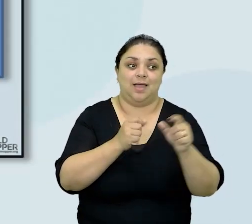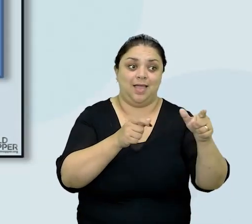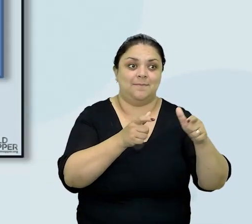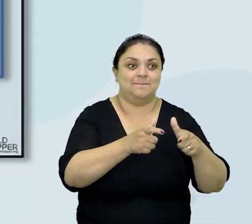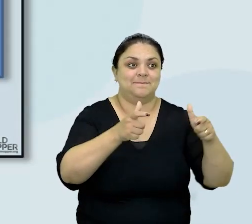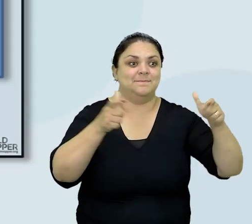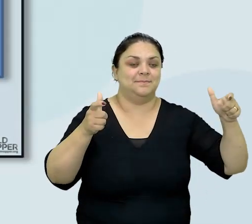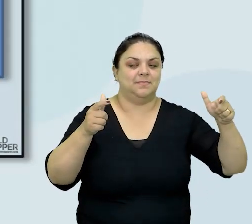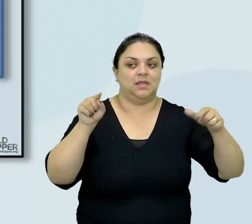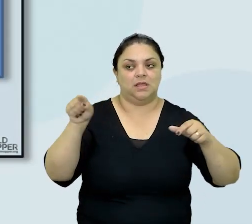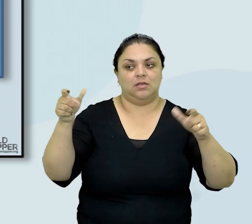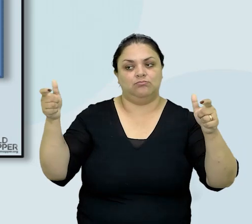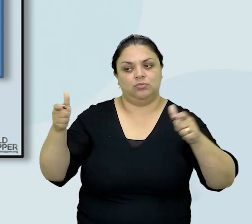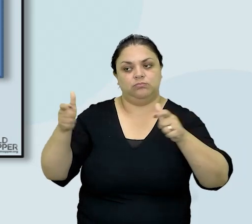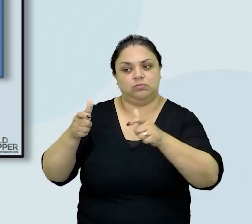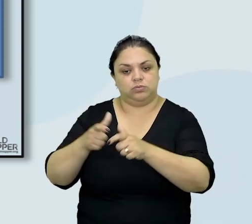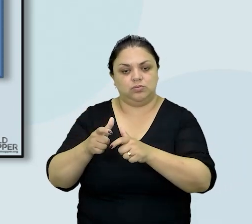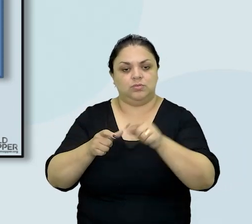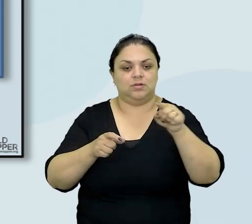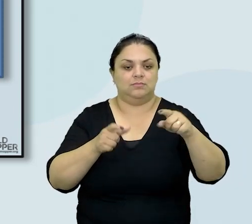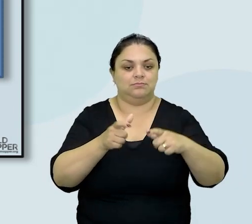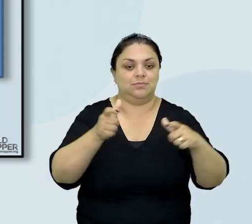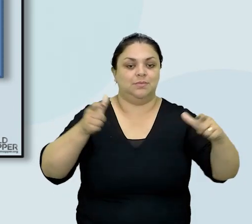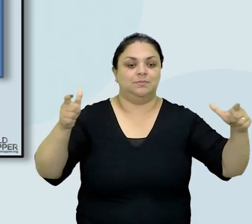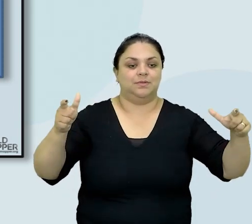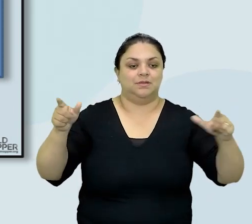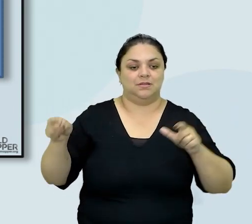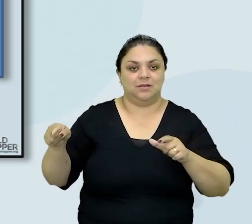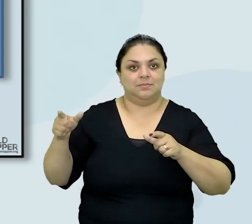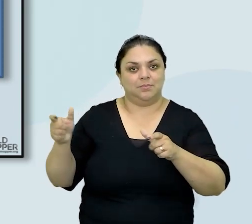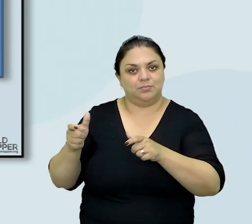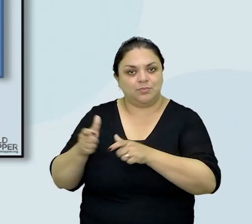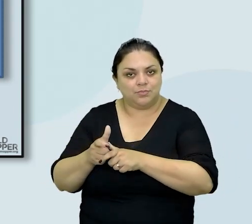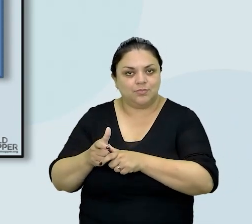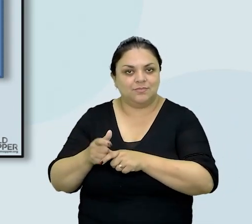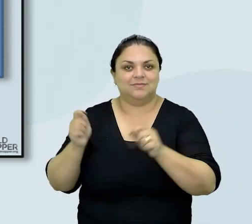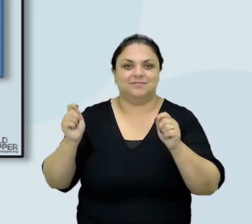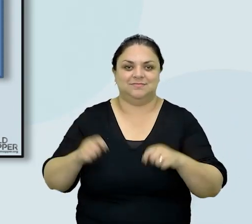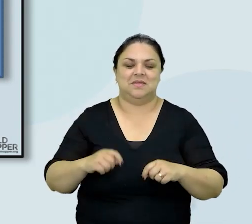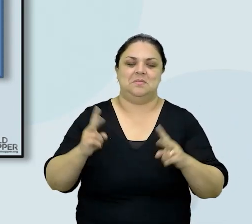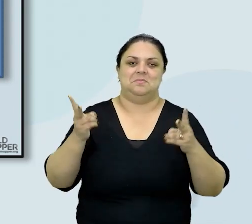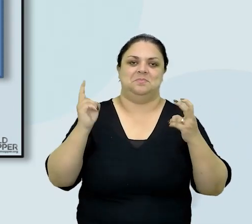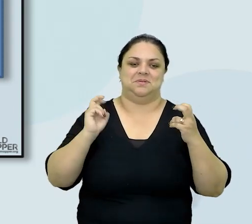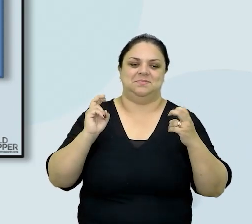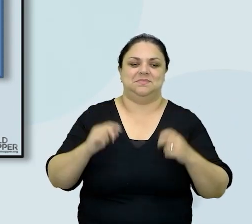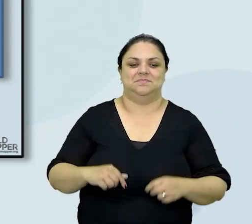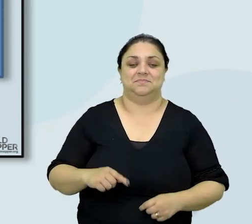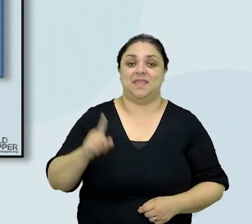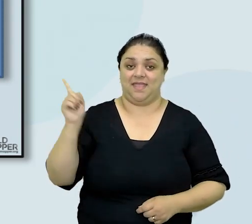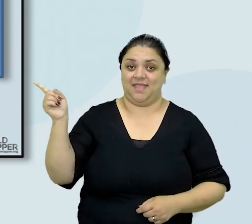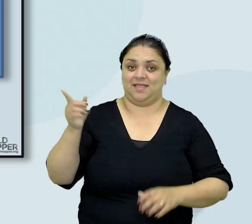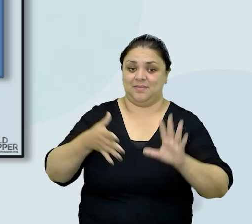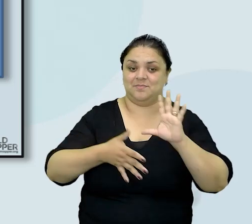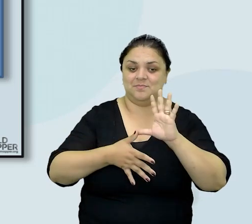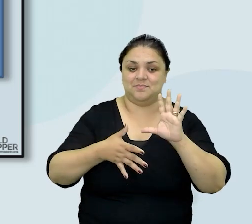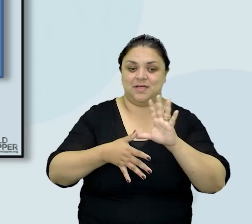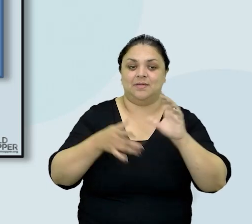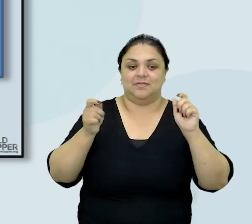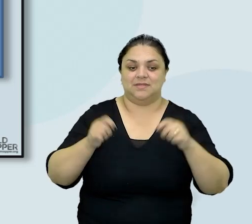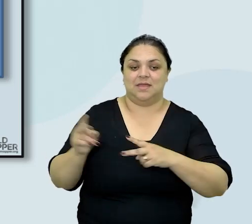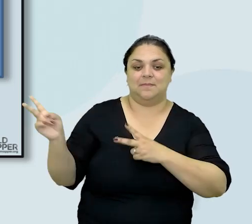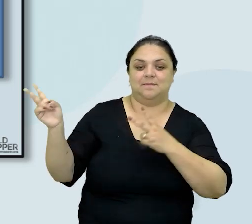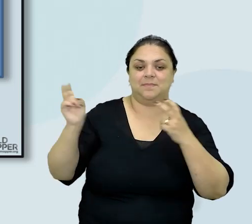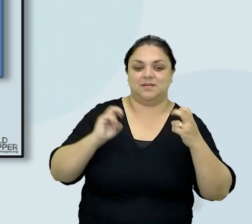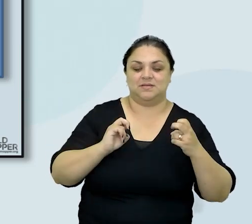dados quantitativos, dados de quantidade, que se queira apresentar. No mapa apresentado, podemos observar